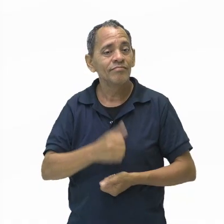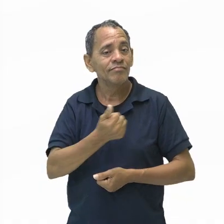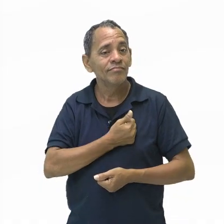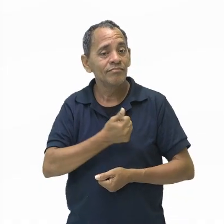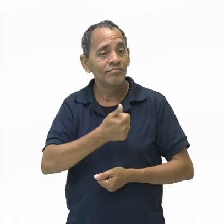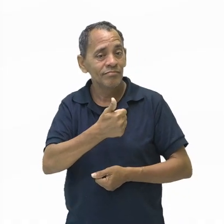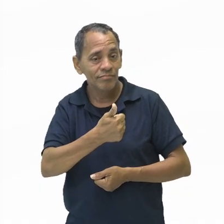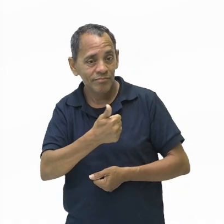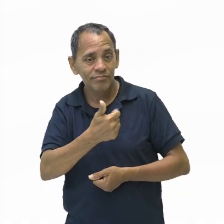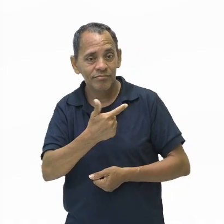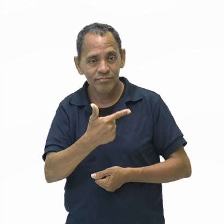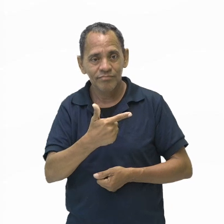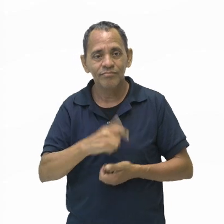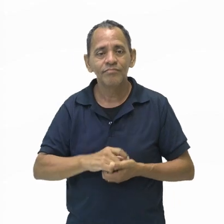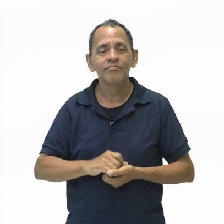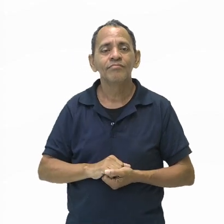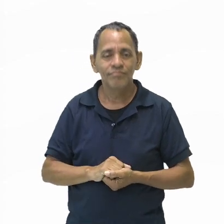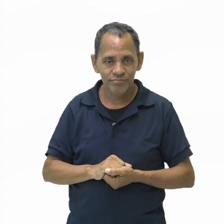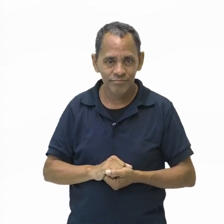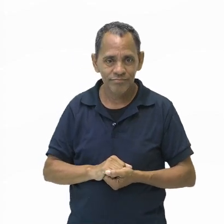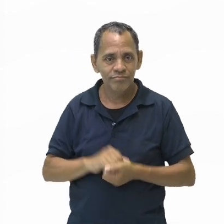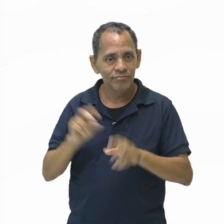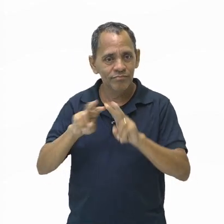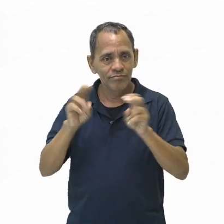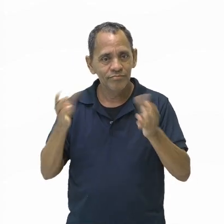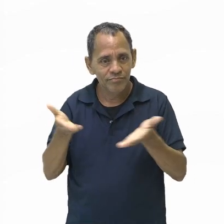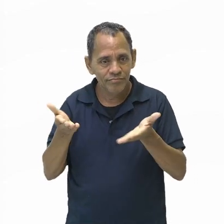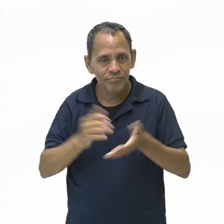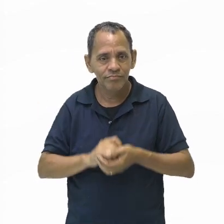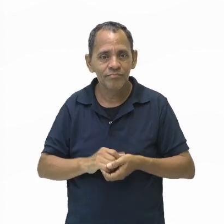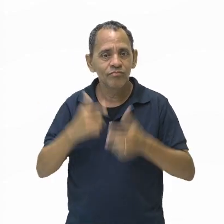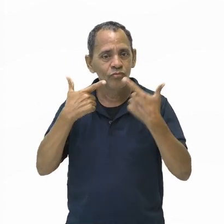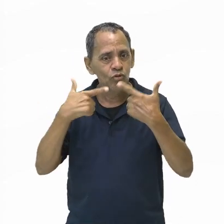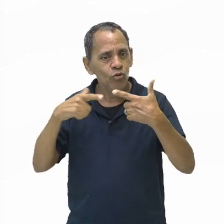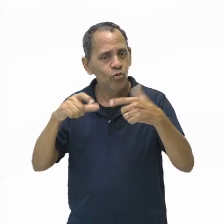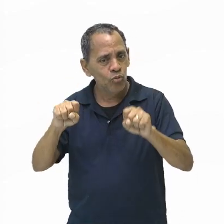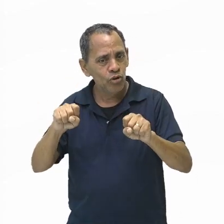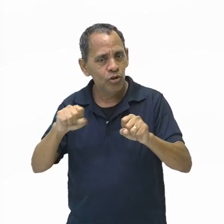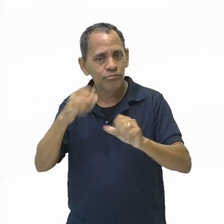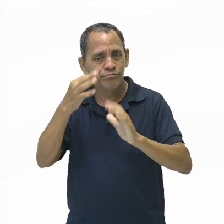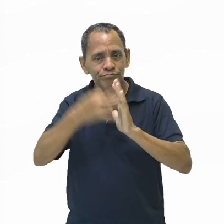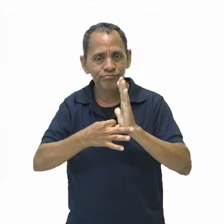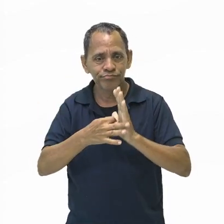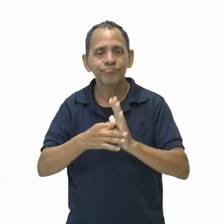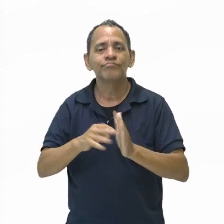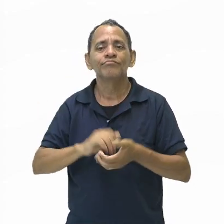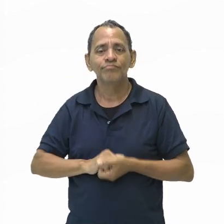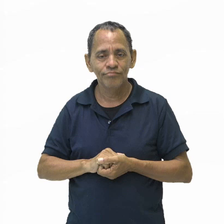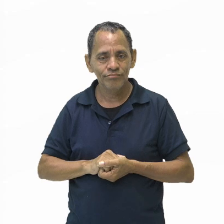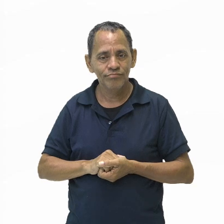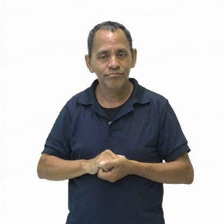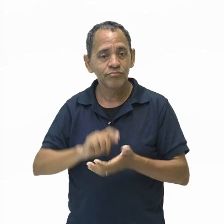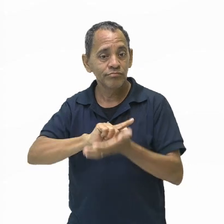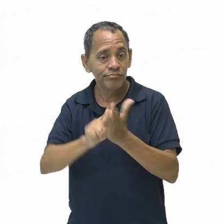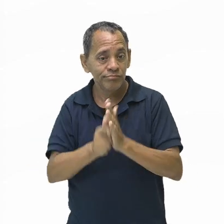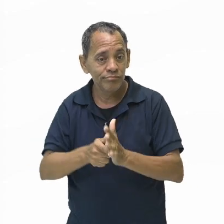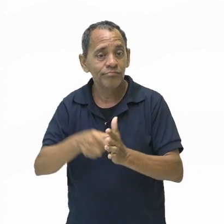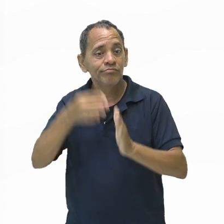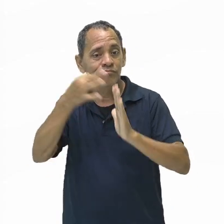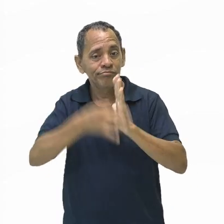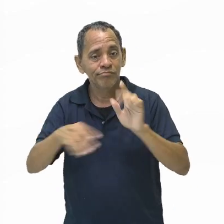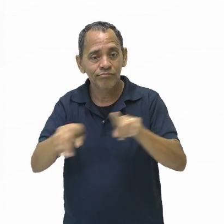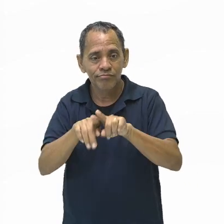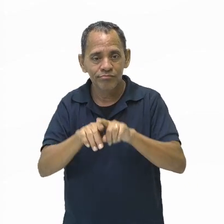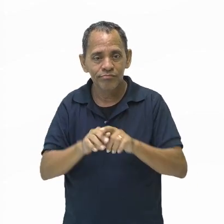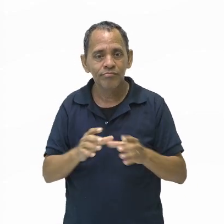12. Objeto de conhecimento, linguística textual, regularidades de gêneros textuais. Blocos de composição